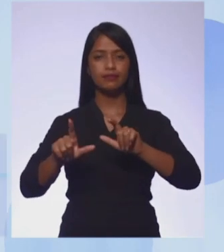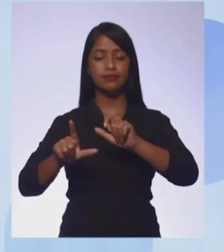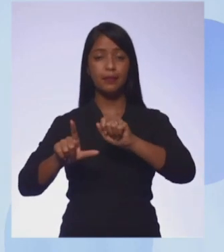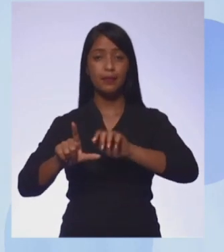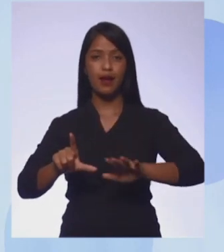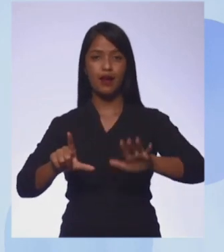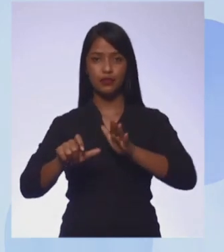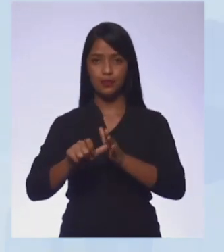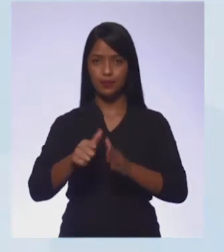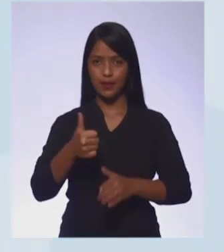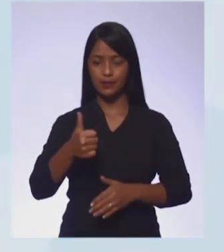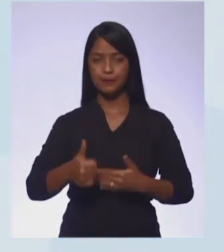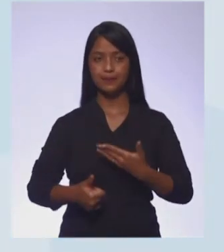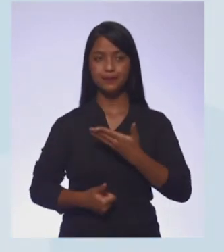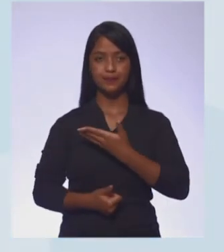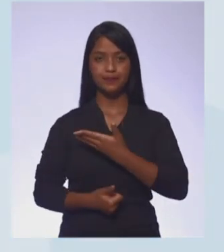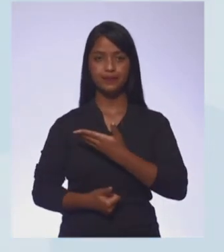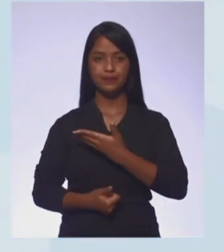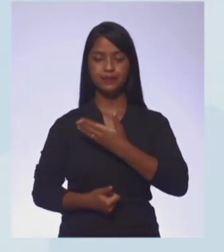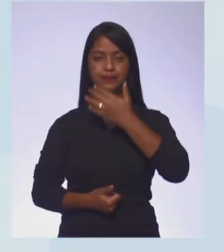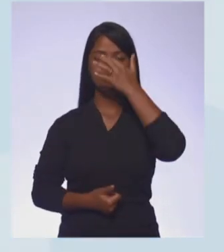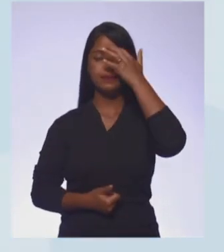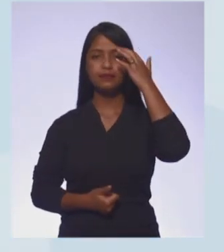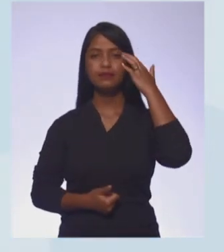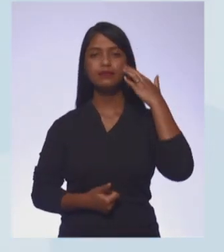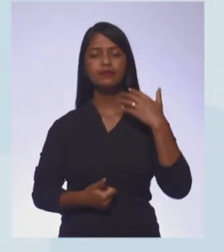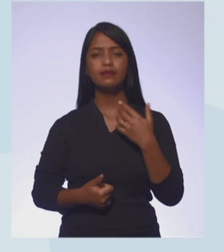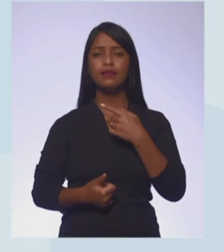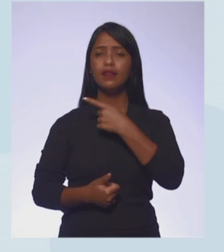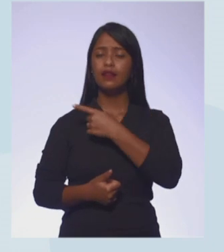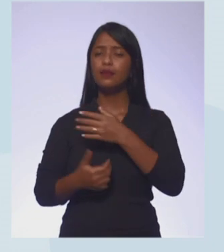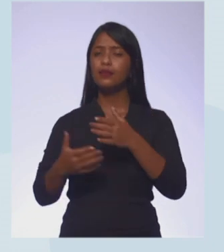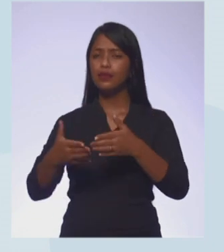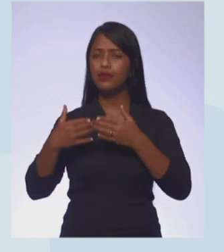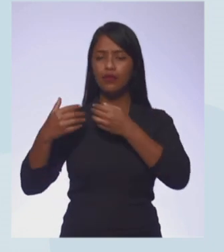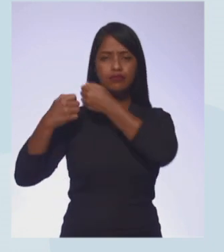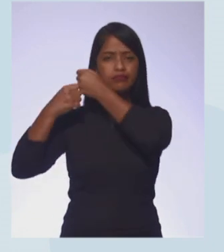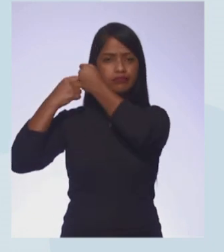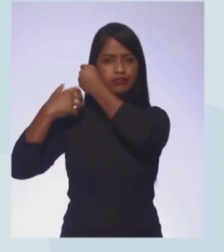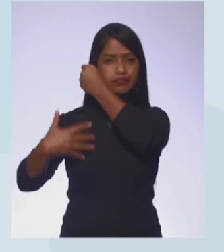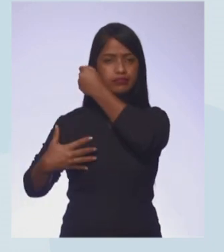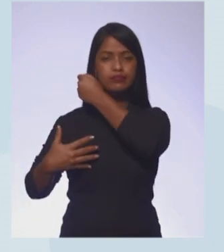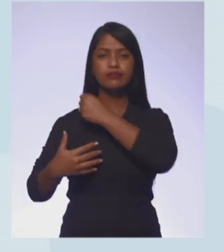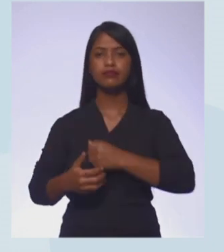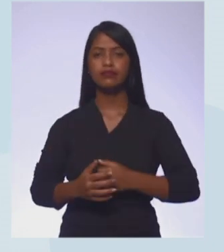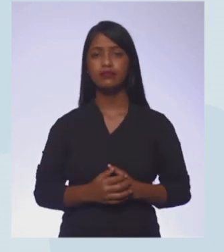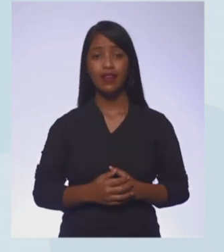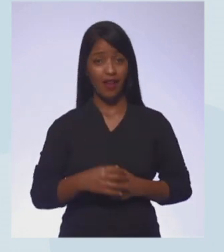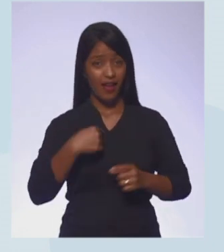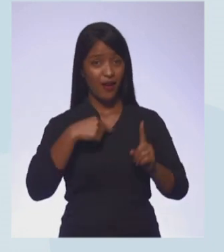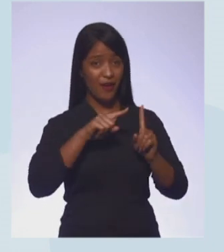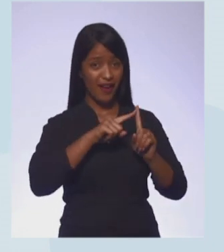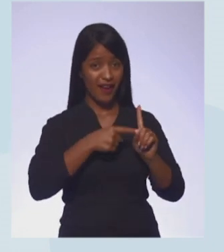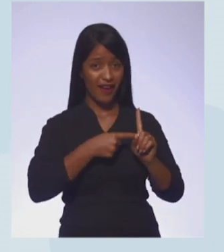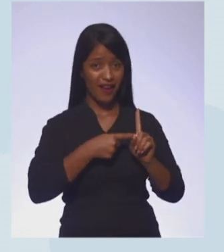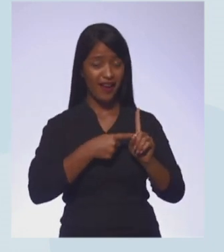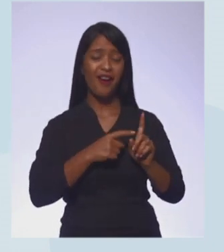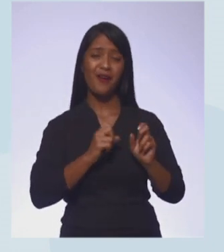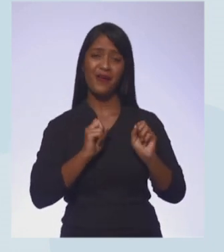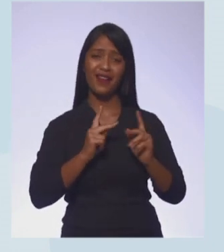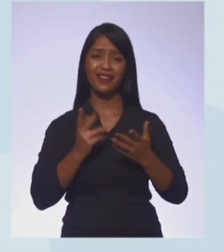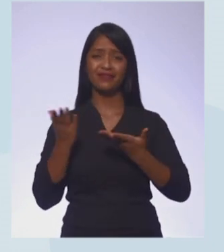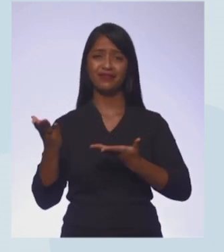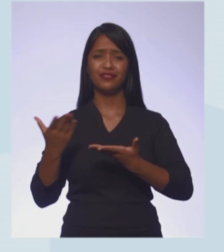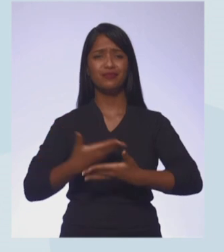Primeira imagem, então. Descreve para mim, Dani, você que está... Eu que tô gestante? Ah, a gente tem uma criança